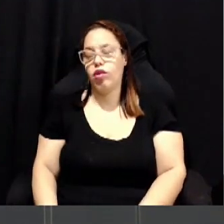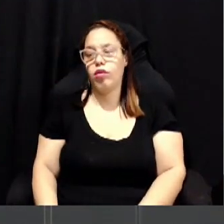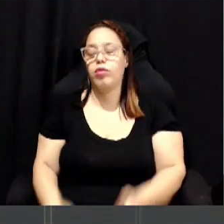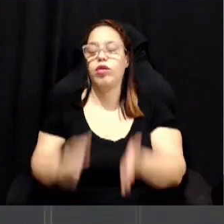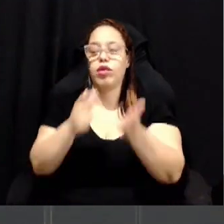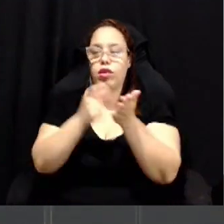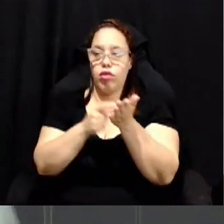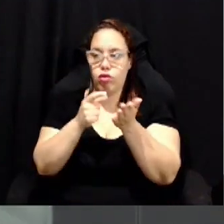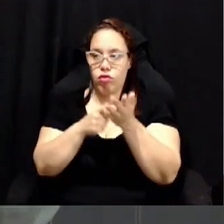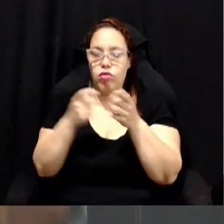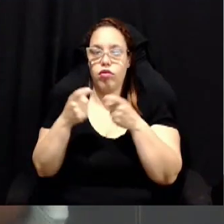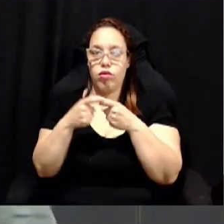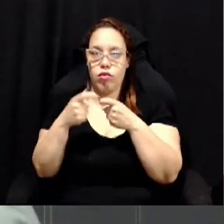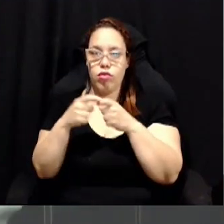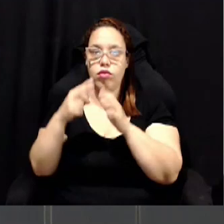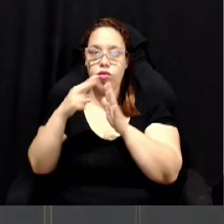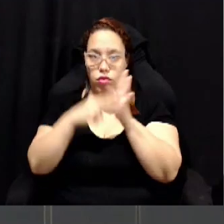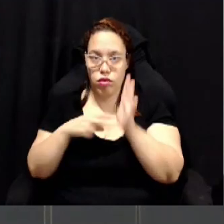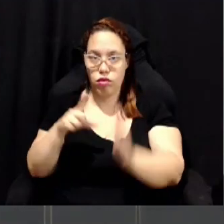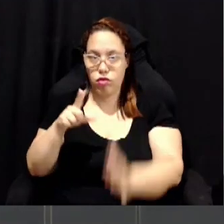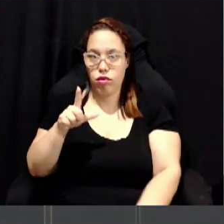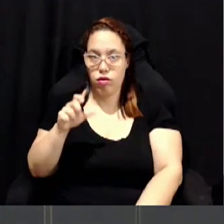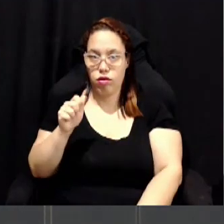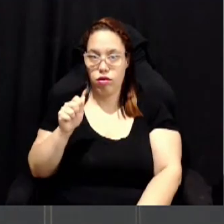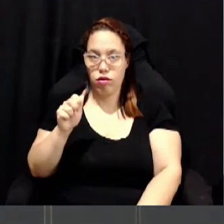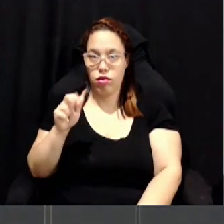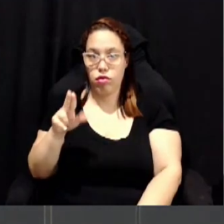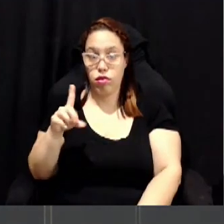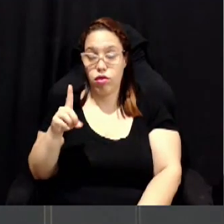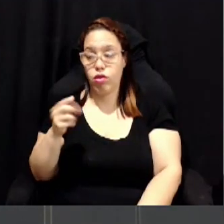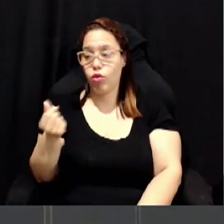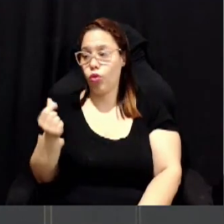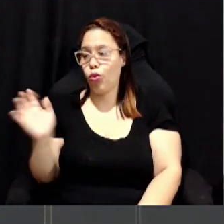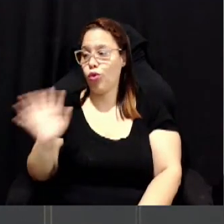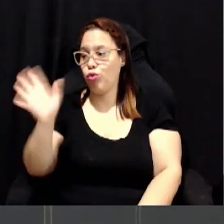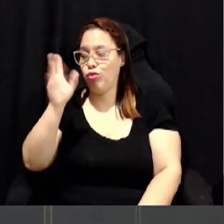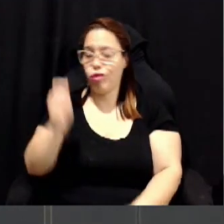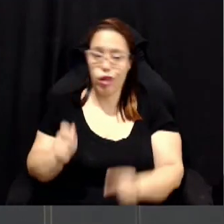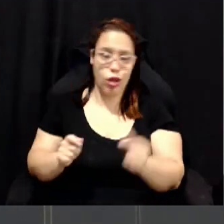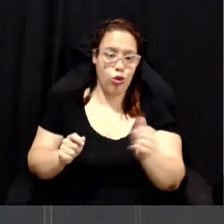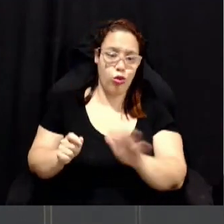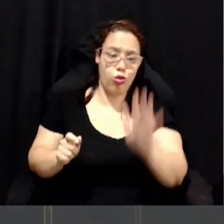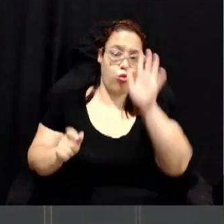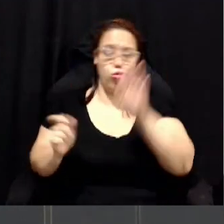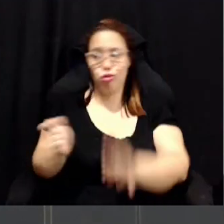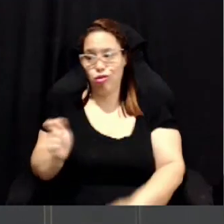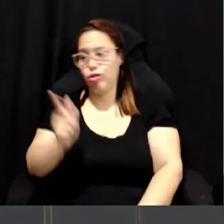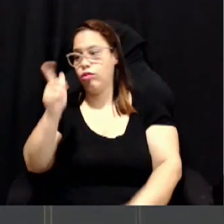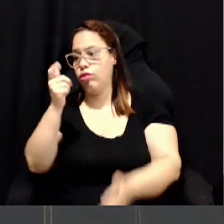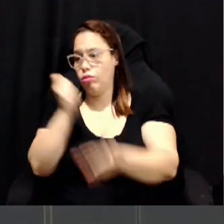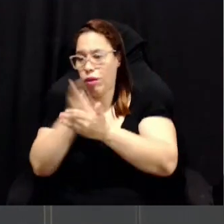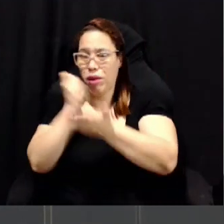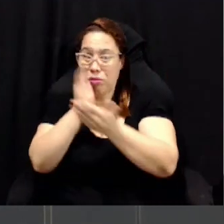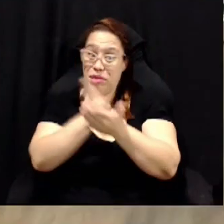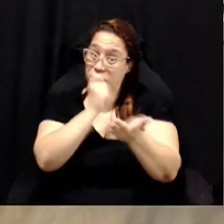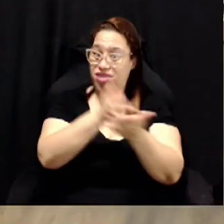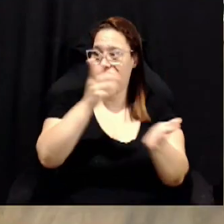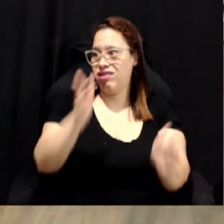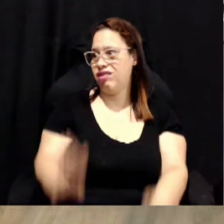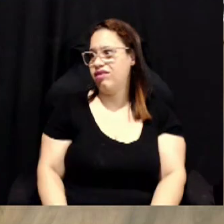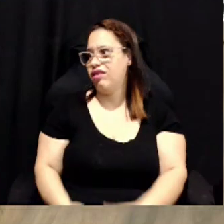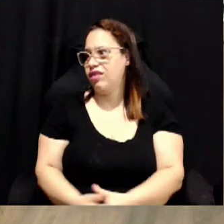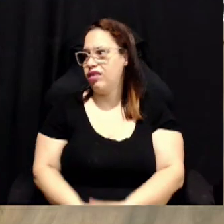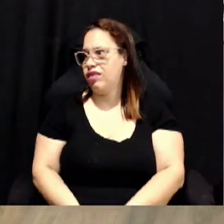o laudo custa dinheiro, a escola custa dinheiro. Então, queridos, realmente assim, quem não tem